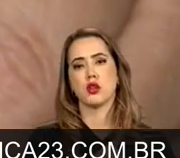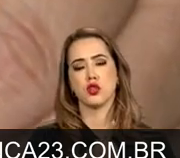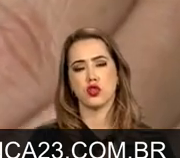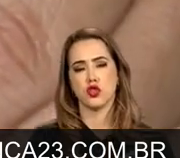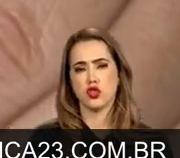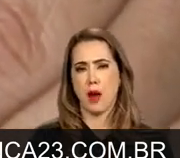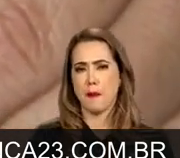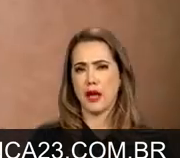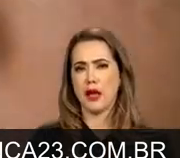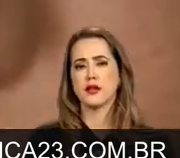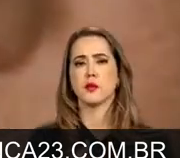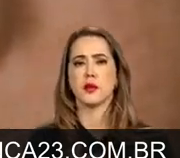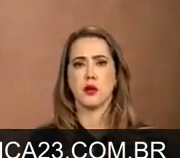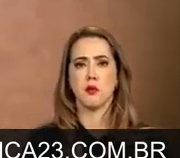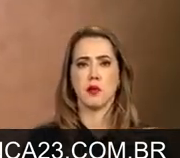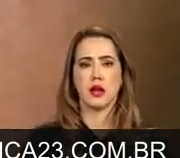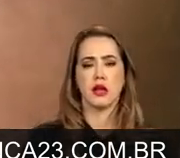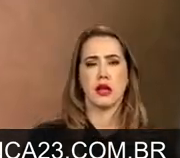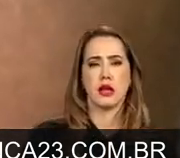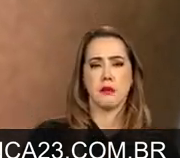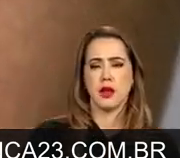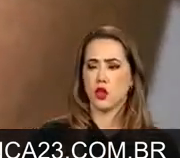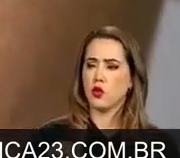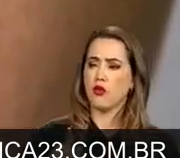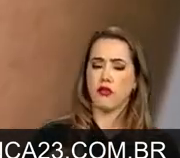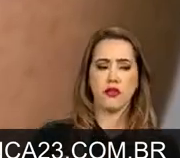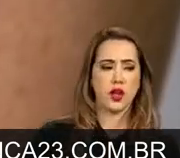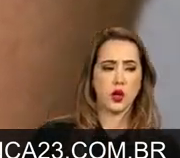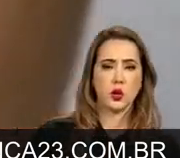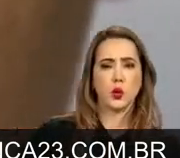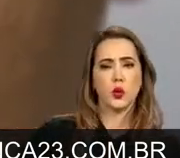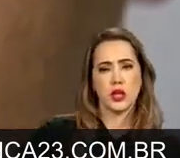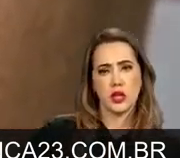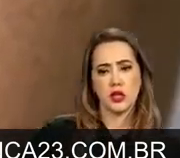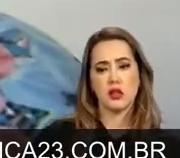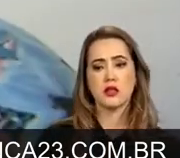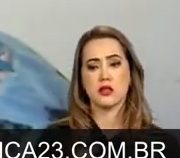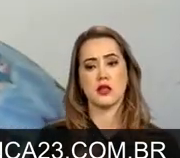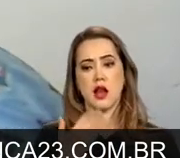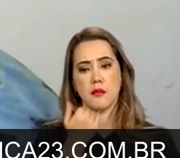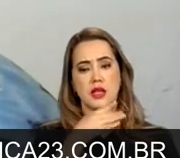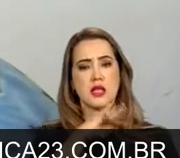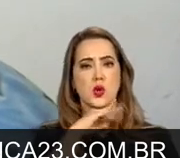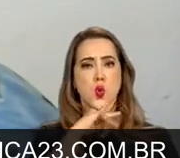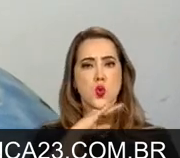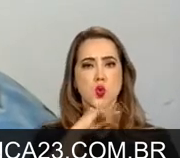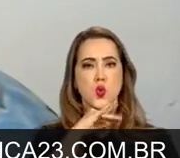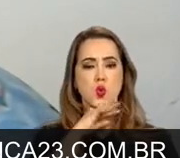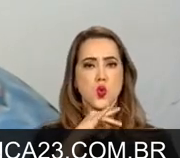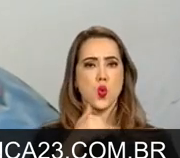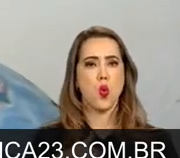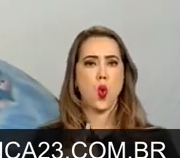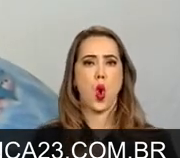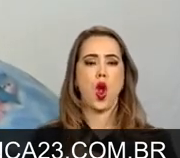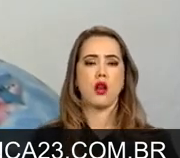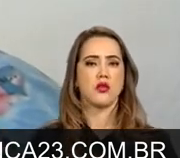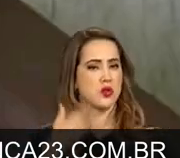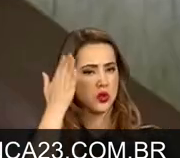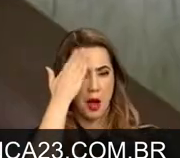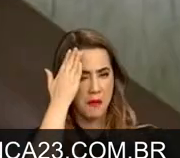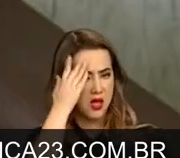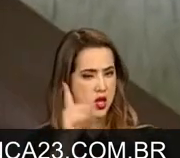no fígado e rins. Ela confessa que tinha uma alimentação ruim, baseada em frituras, e que não sabia o que era comer de forma